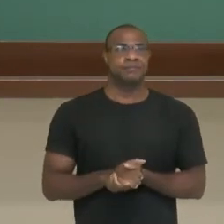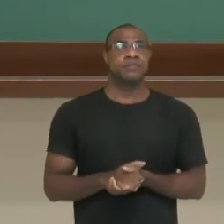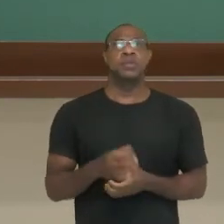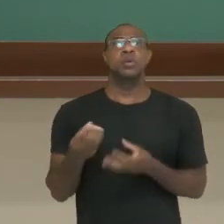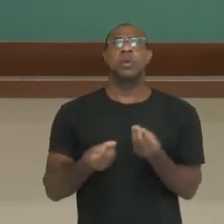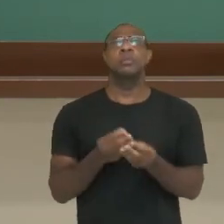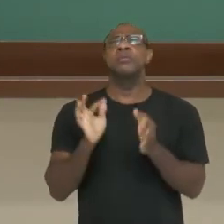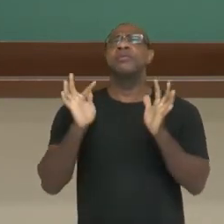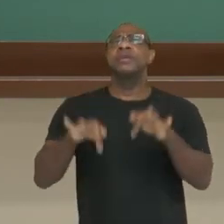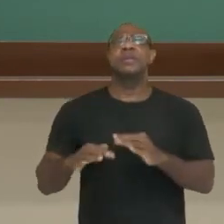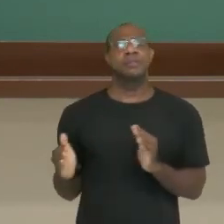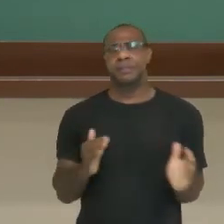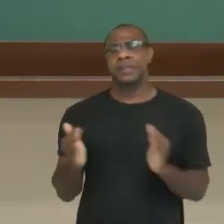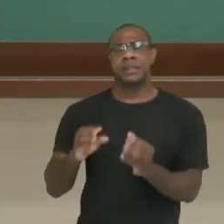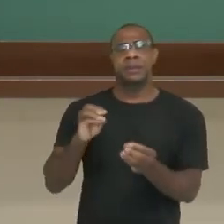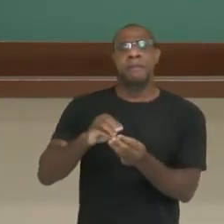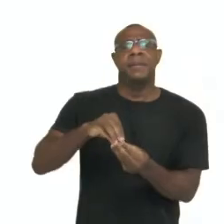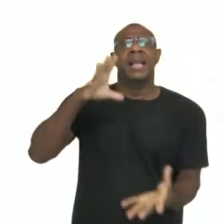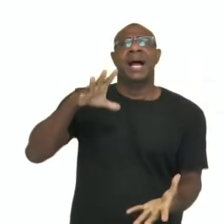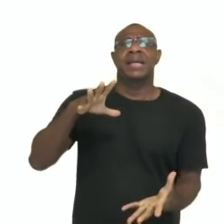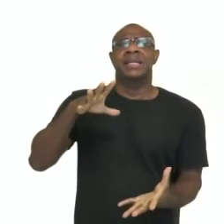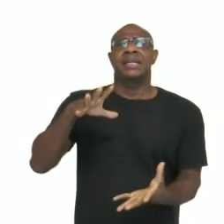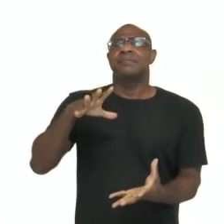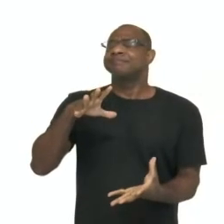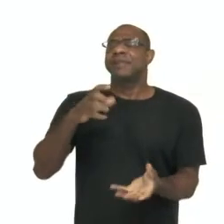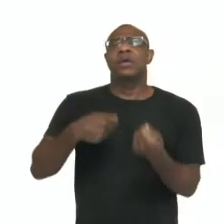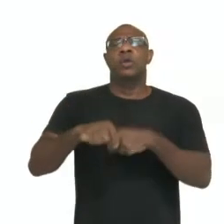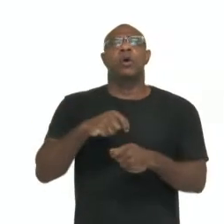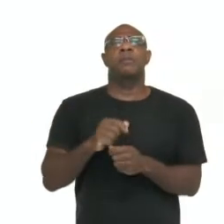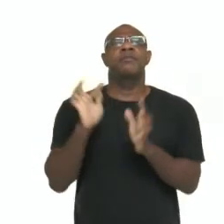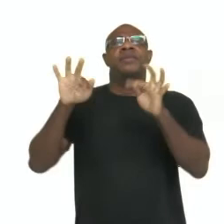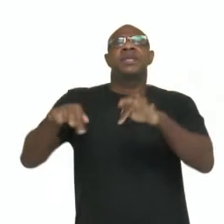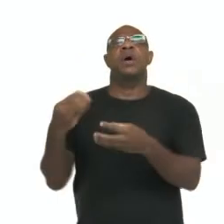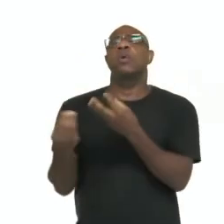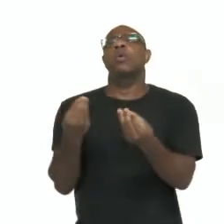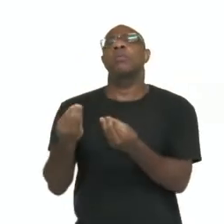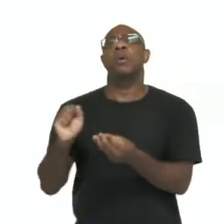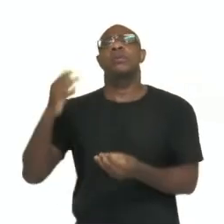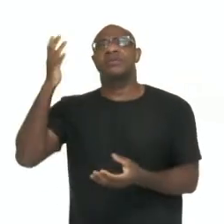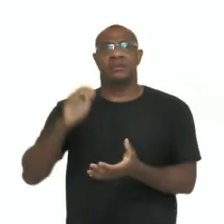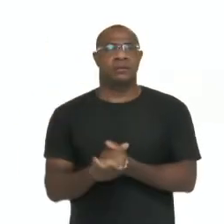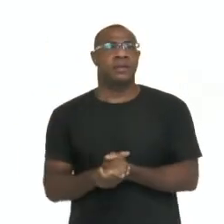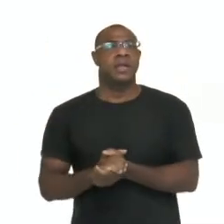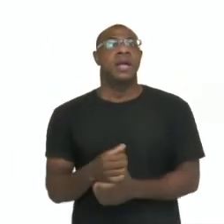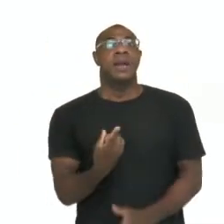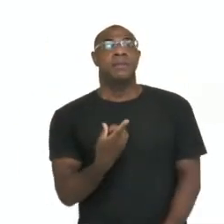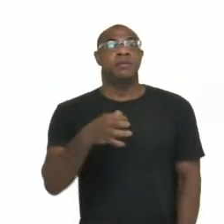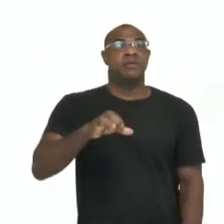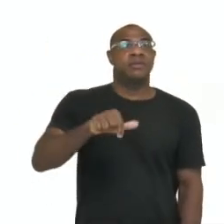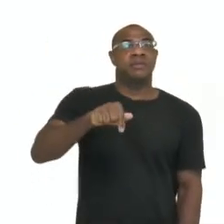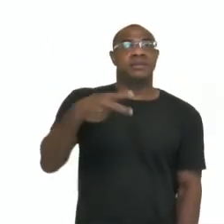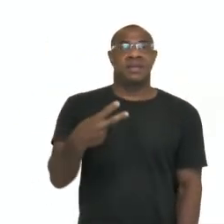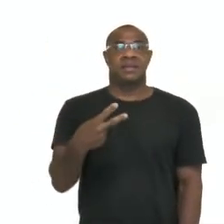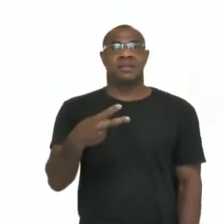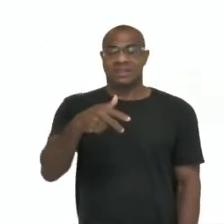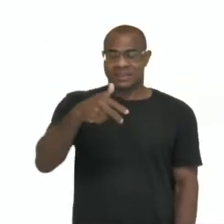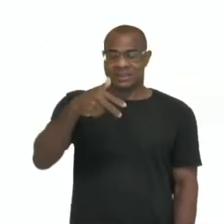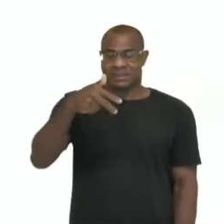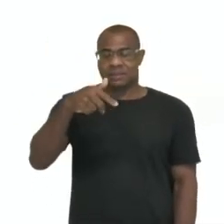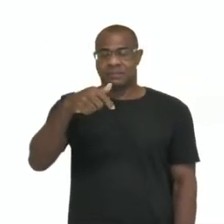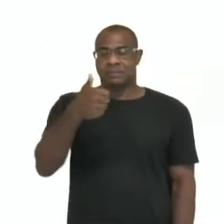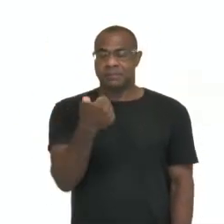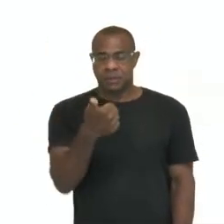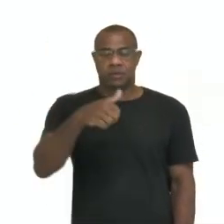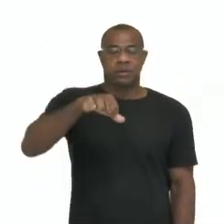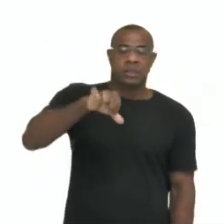ao fim este período do milagre econômico? A partir de 1973, ocorreram tanto fatores externos quanto